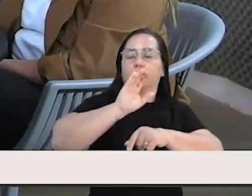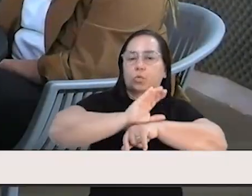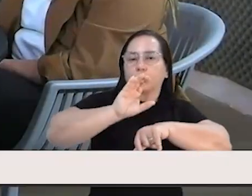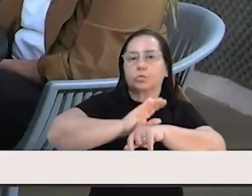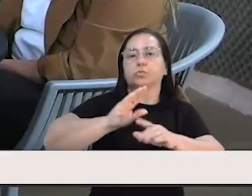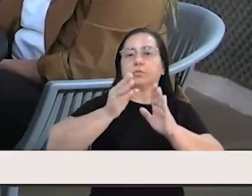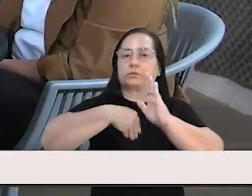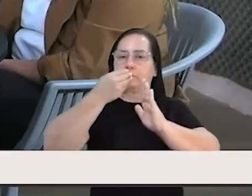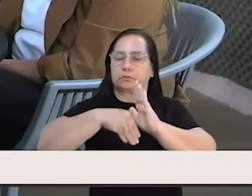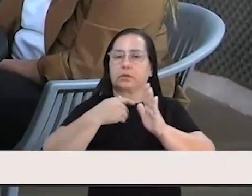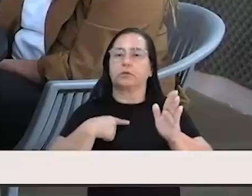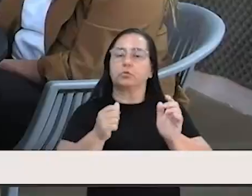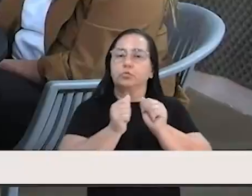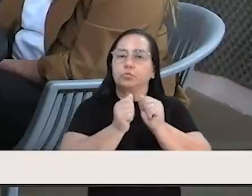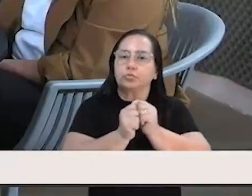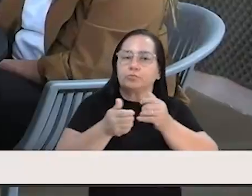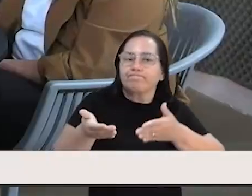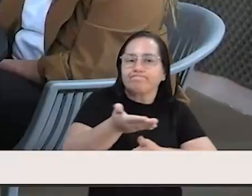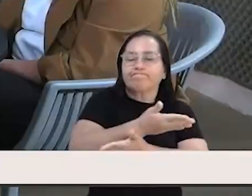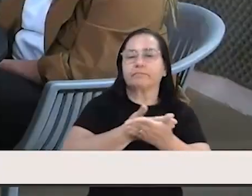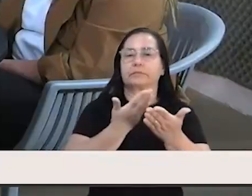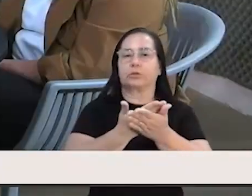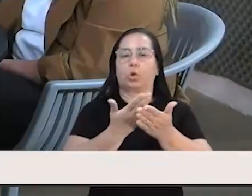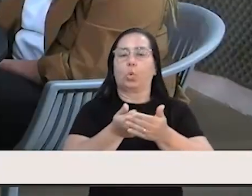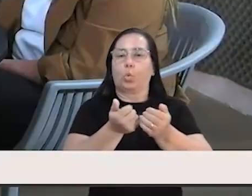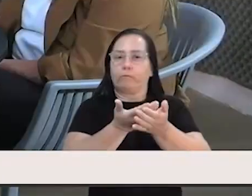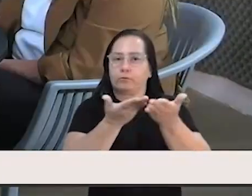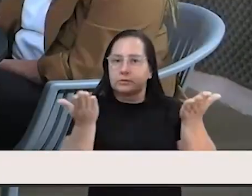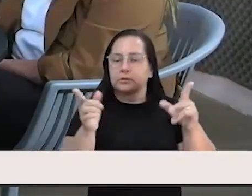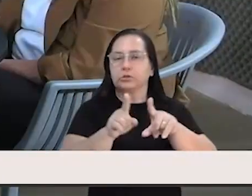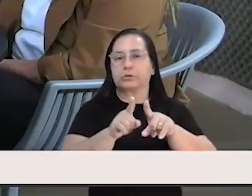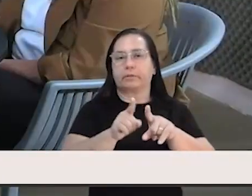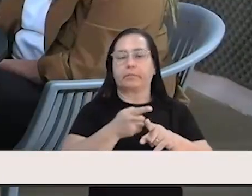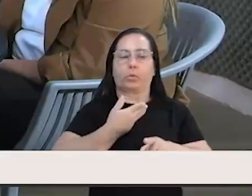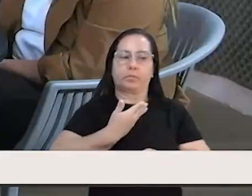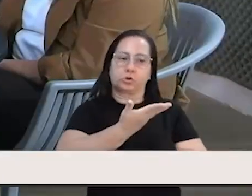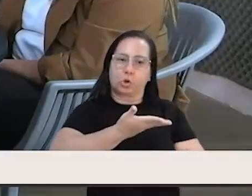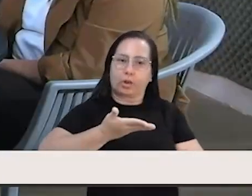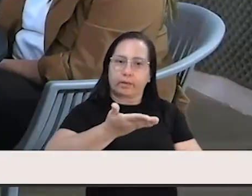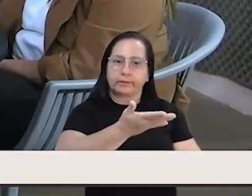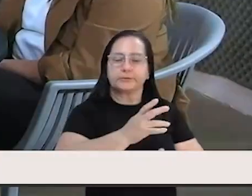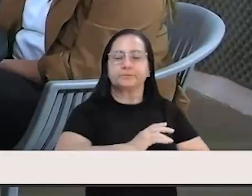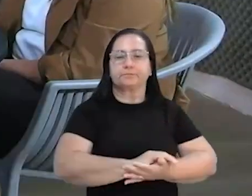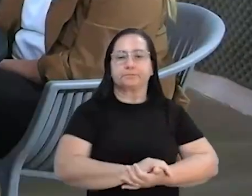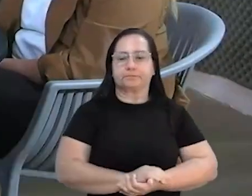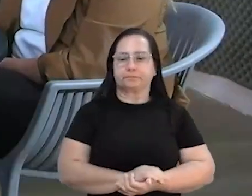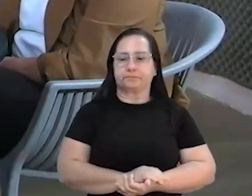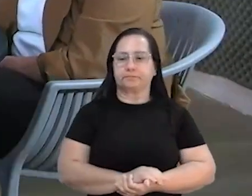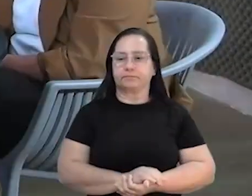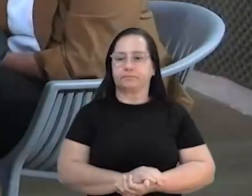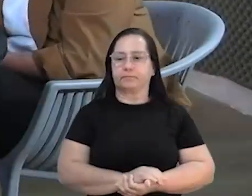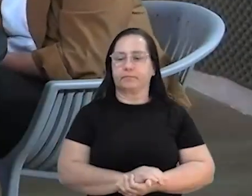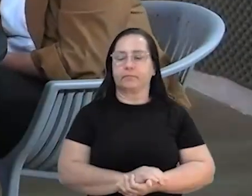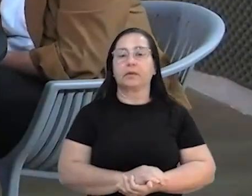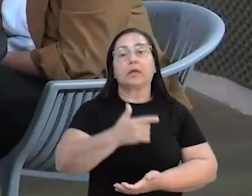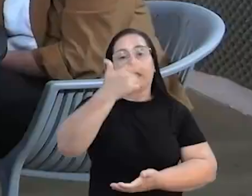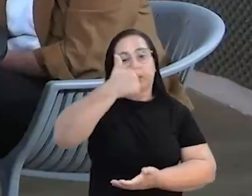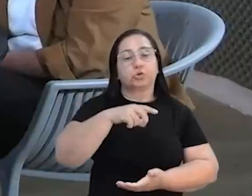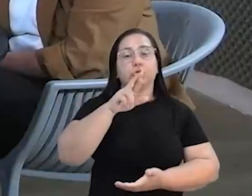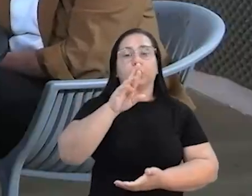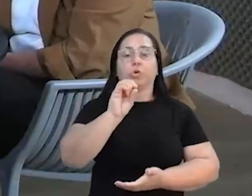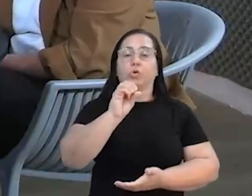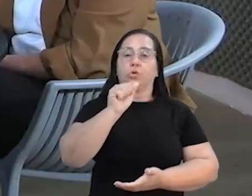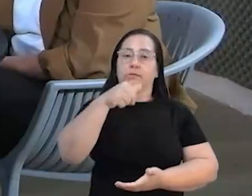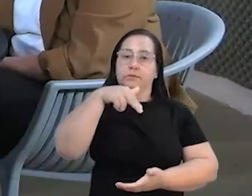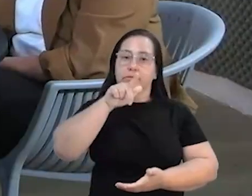né, eu vou estar aqui nessa jornada desse aulão com vocês também, com todas as colegas aqui presentes. Eu sou Rosana